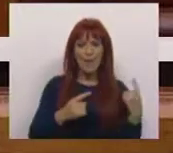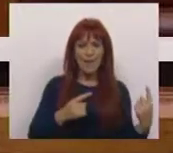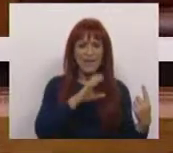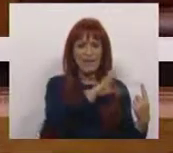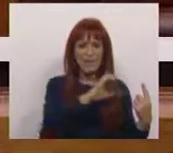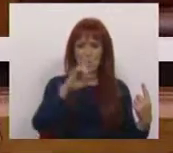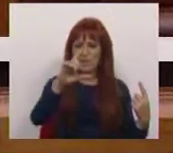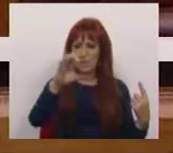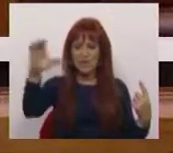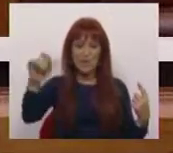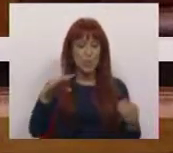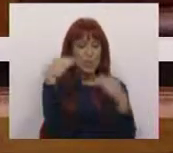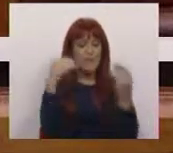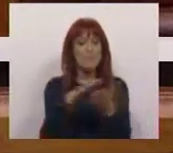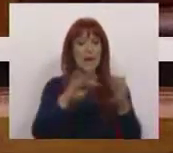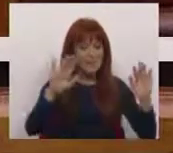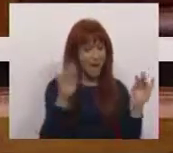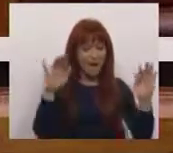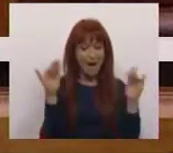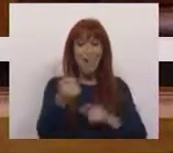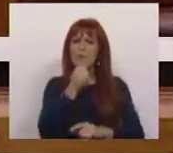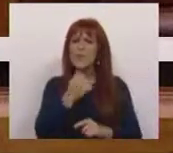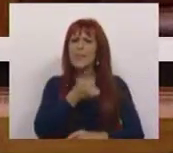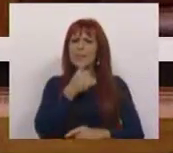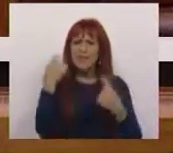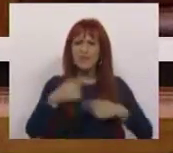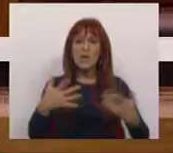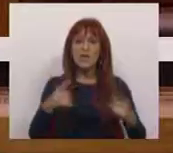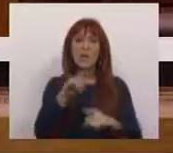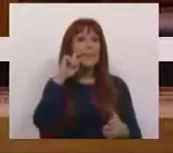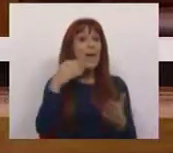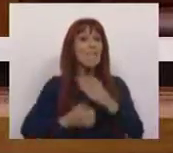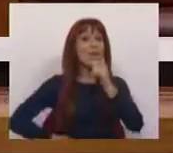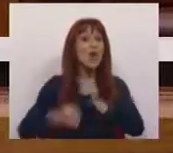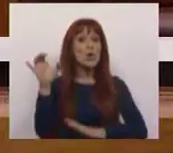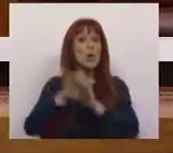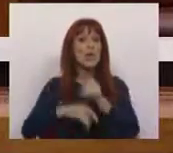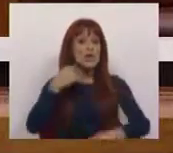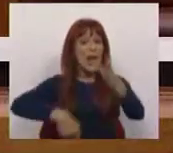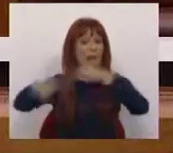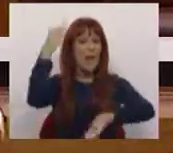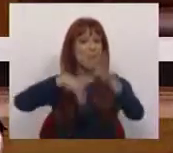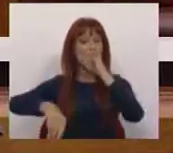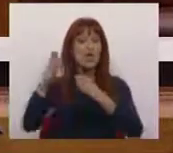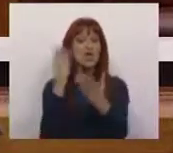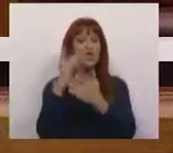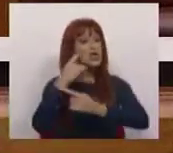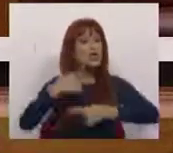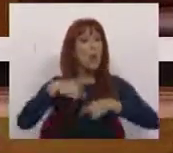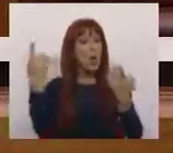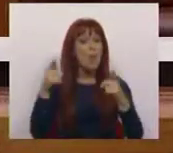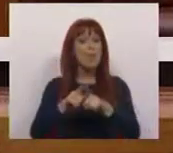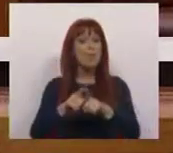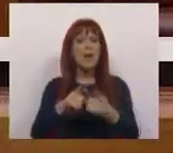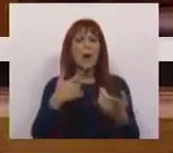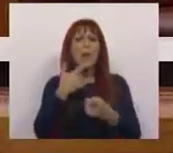cada ciclo do ensino básico. Esta medida é determinante para garantir melhores condições de aprendizagem na escola pública, que